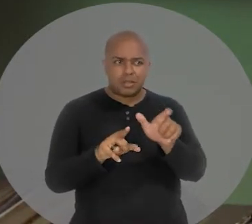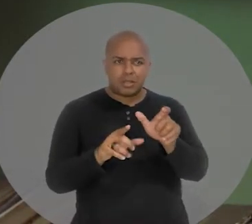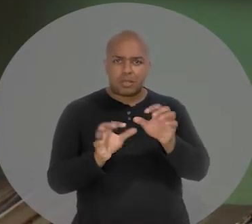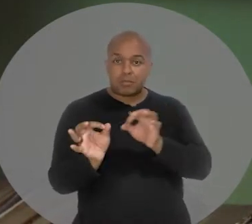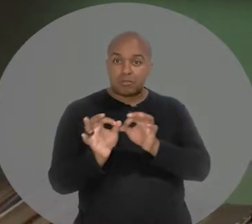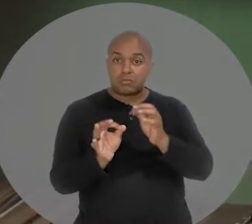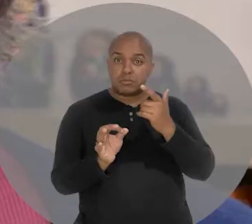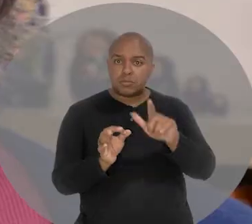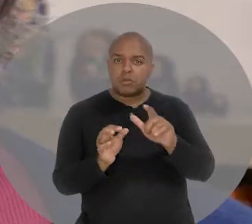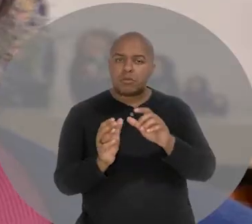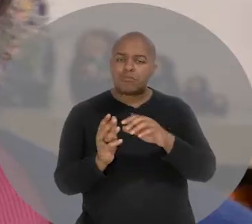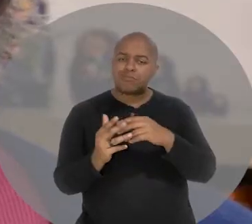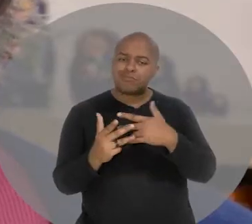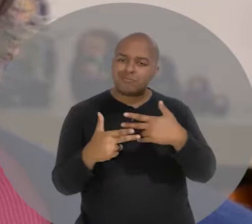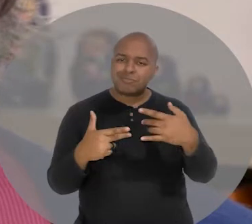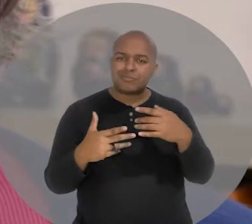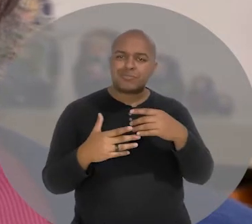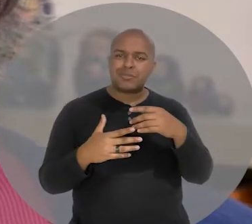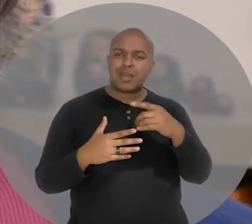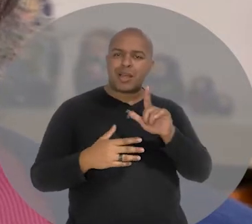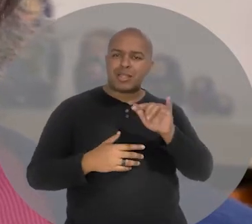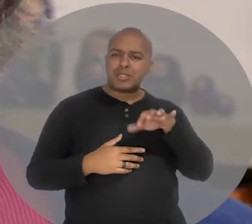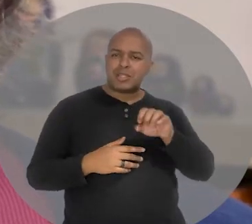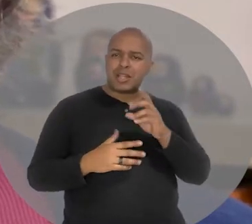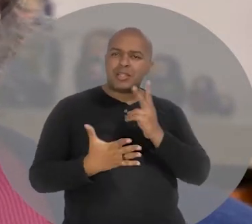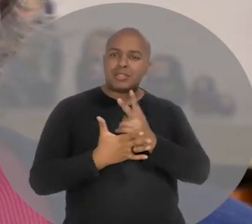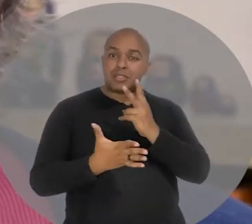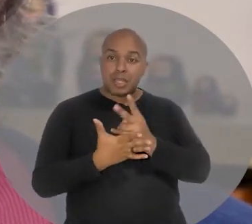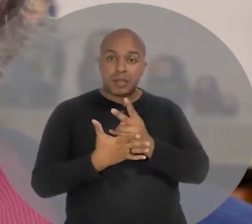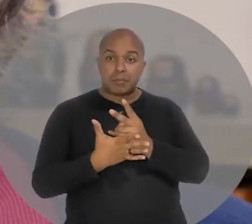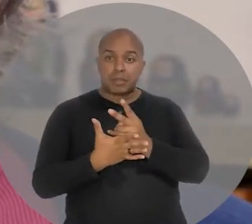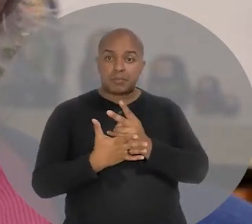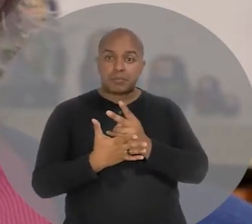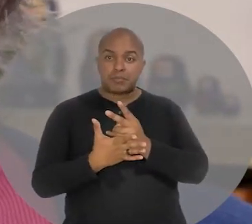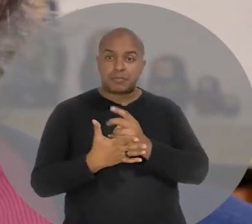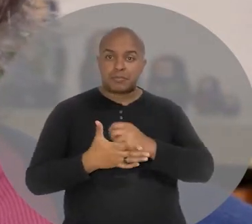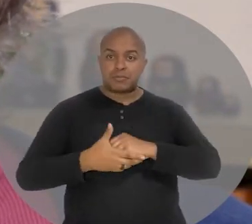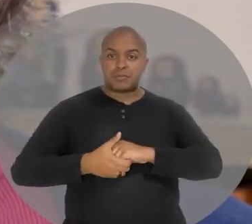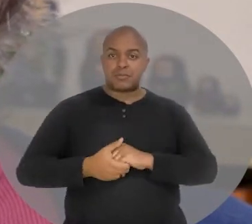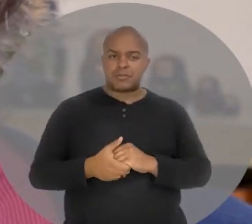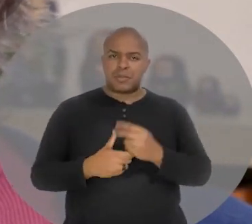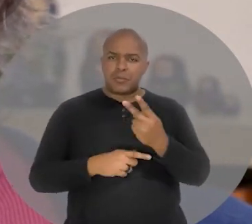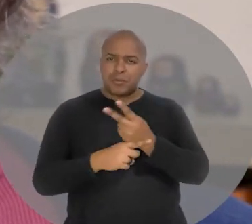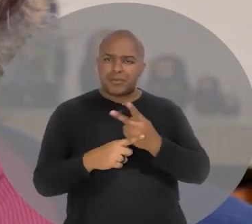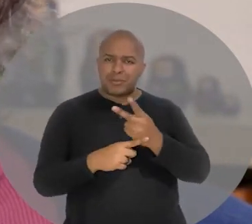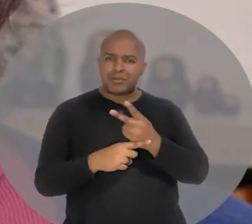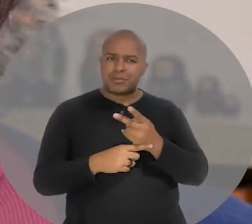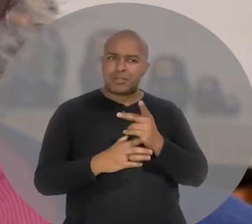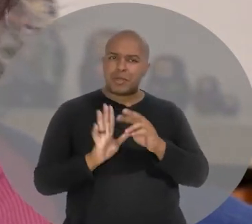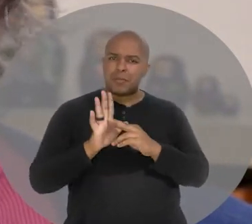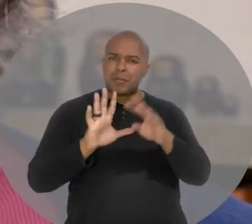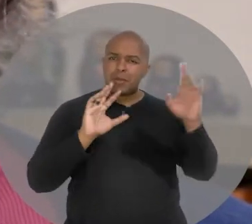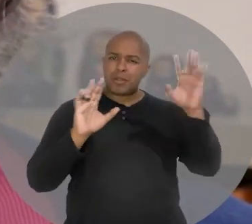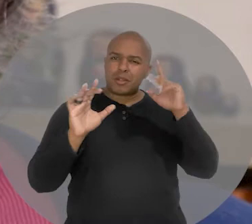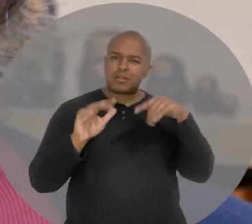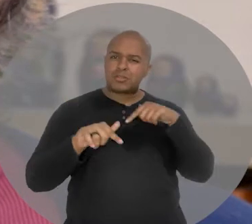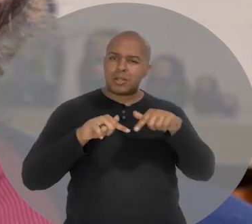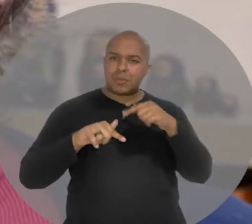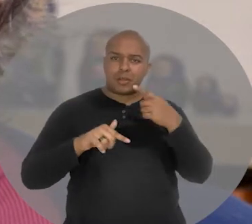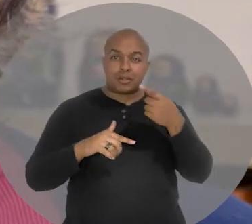reeditado e tal. A Lígia sempre buscou, refletir nos seus